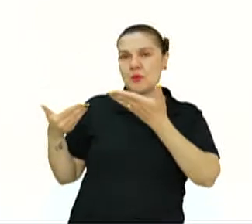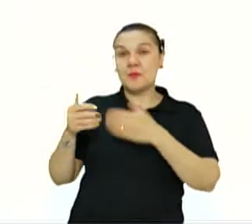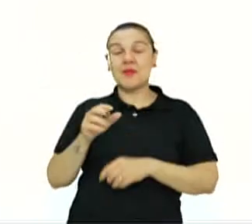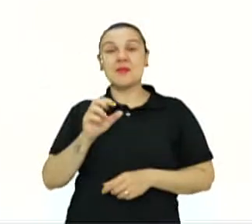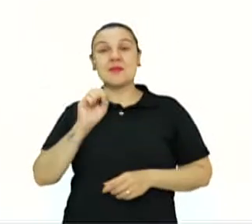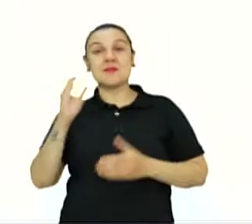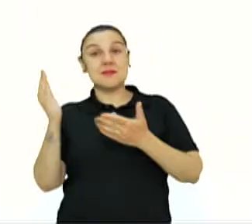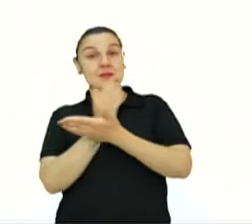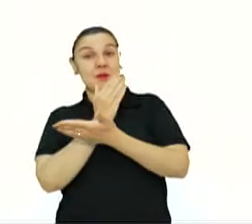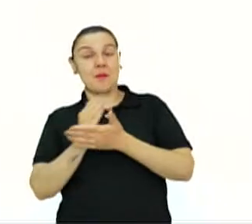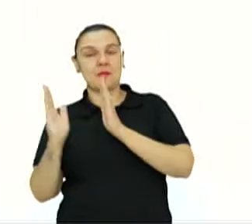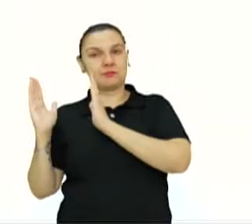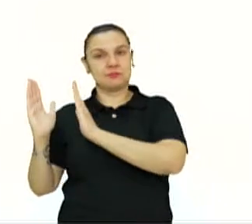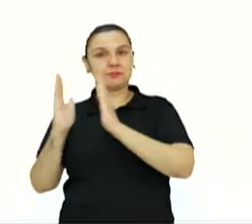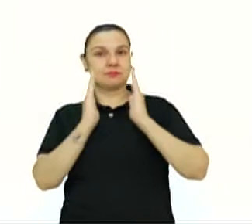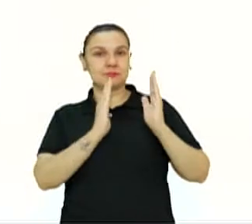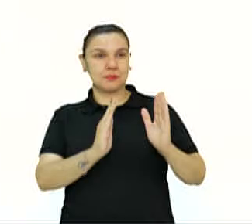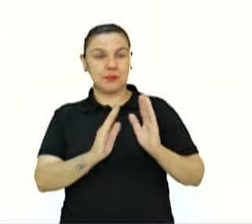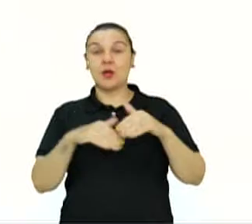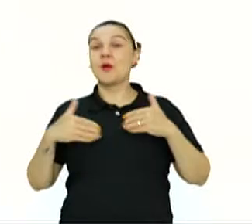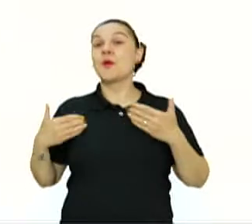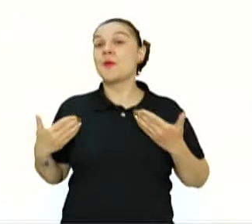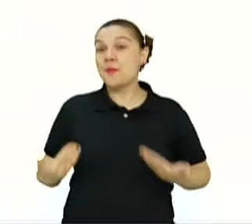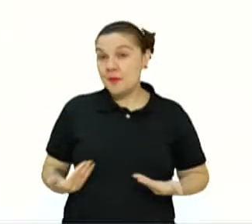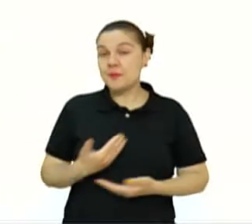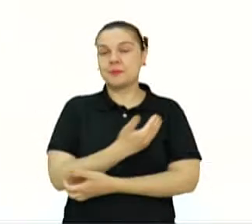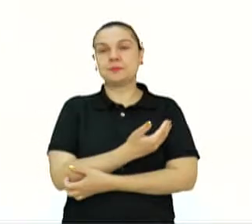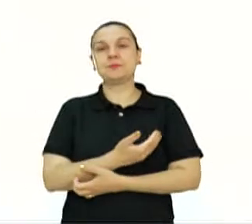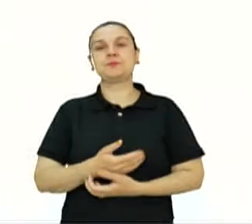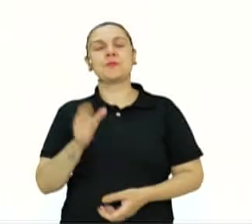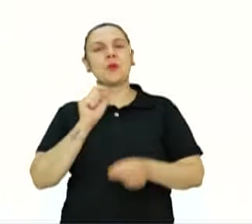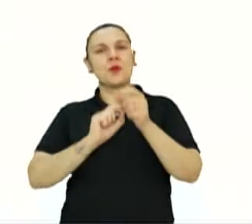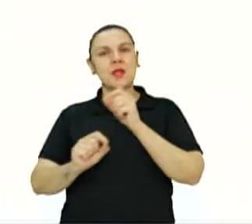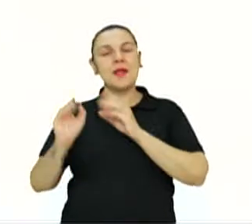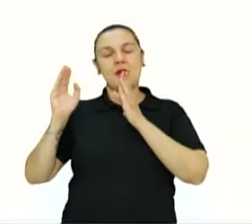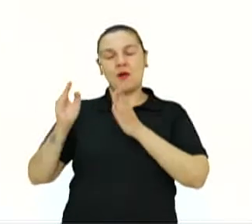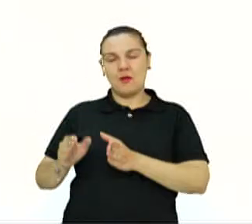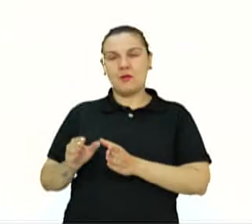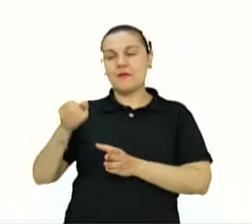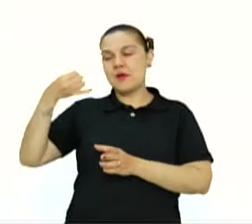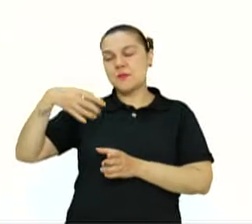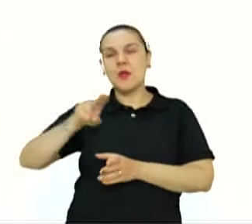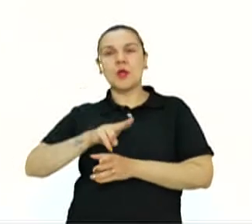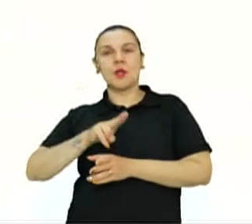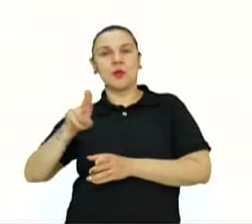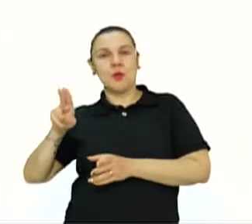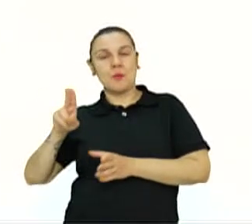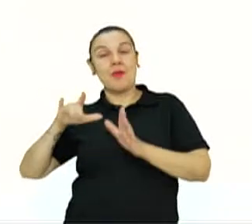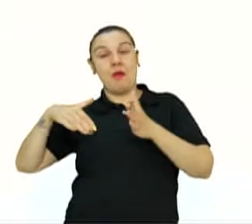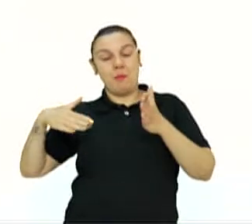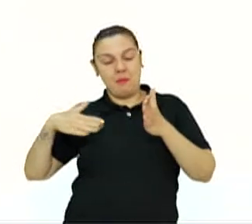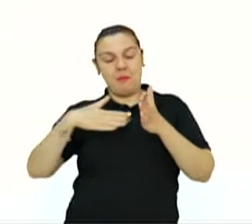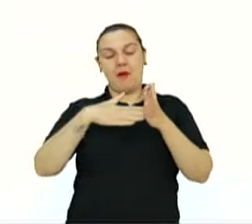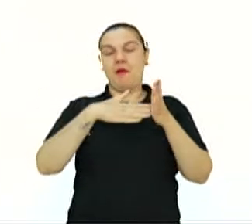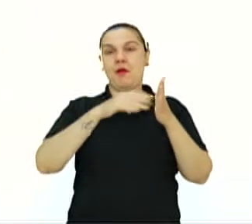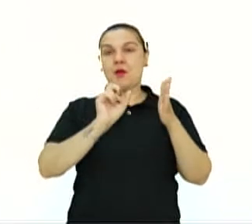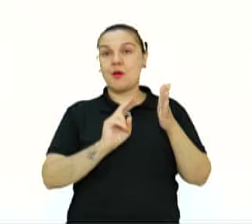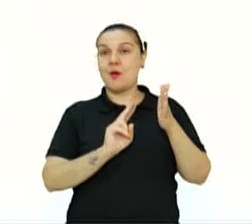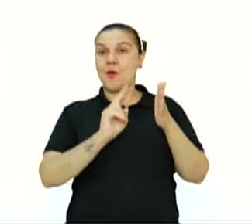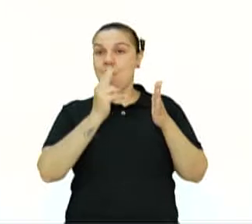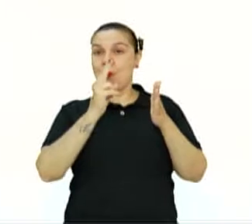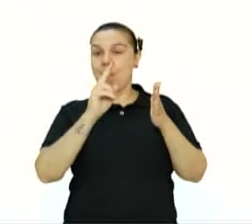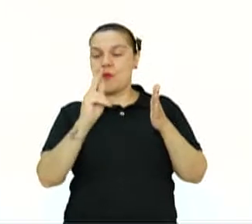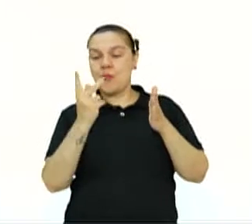e classificar ele quanto ao seu funcionamento. Então, o que é isso? É você dizer se esse método é de barreira, se ele é um